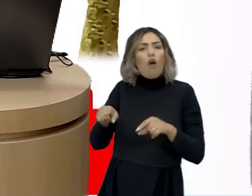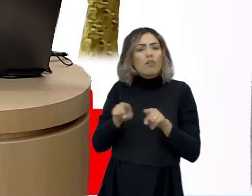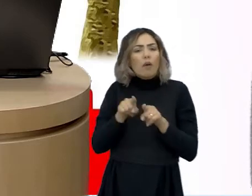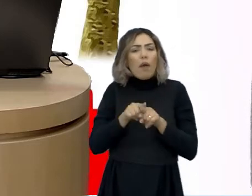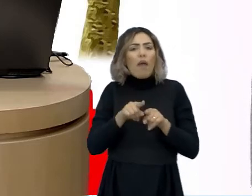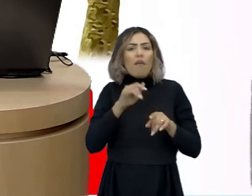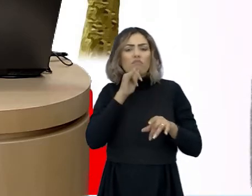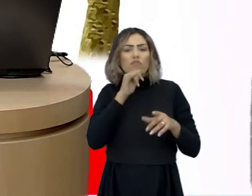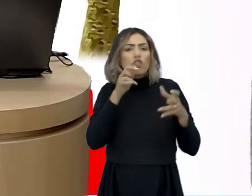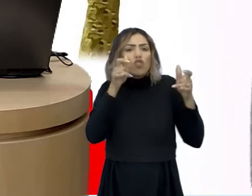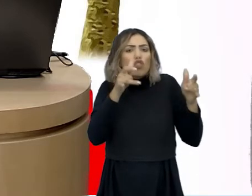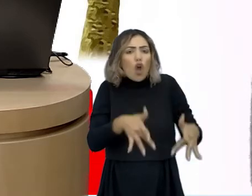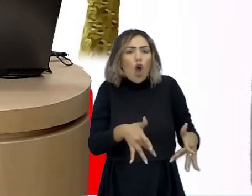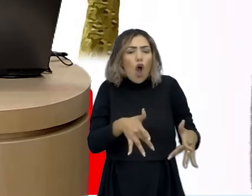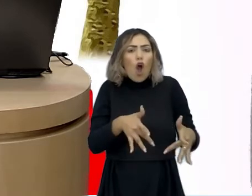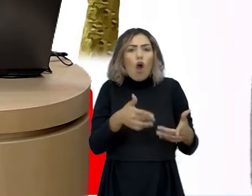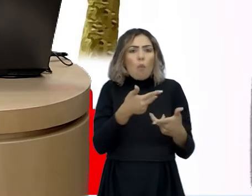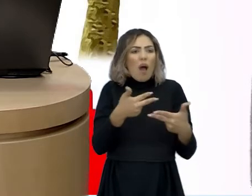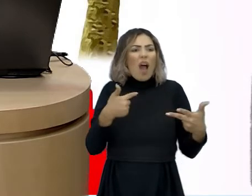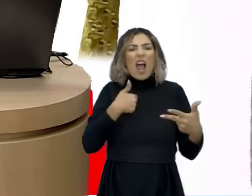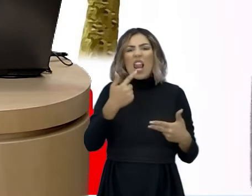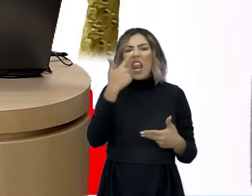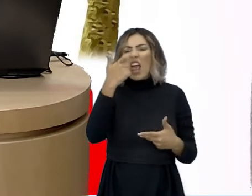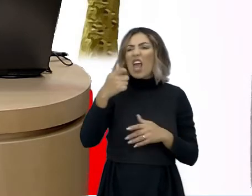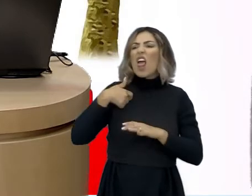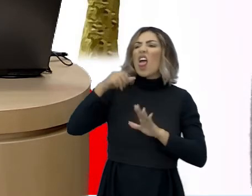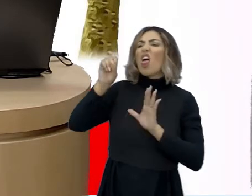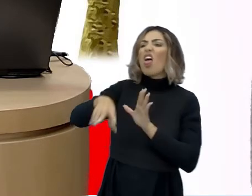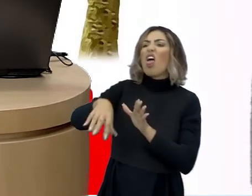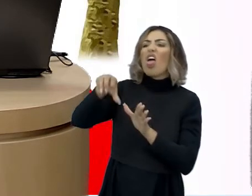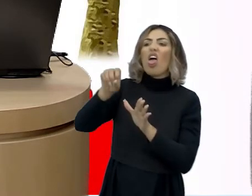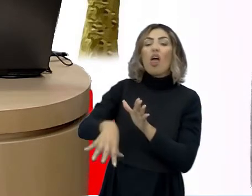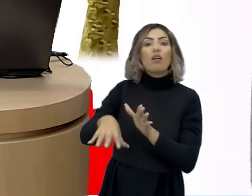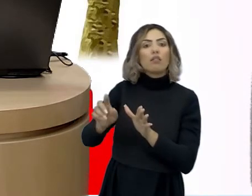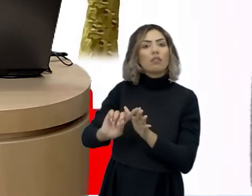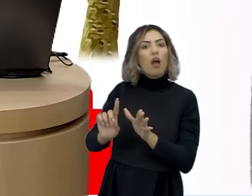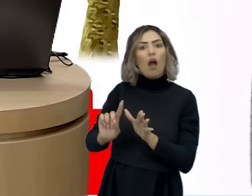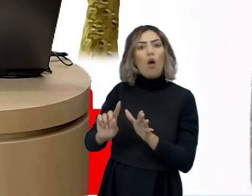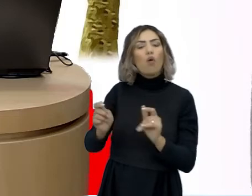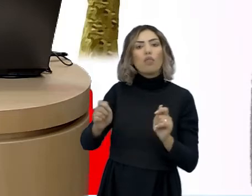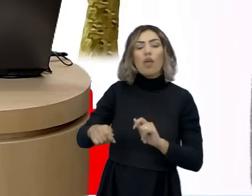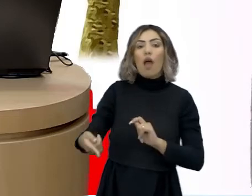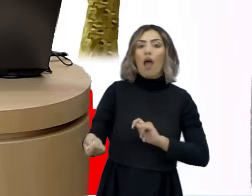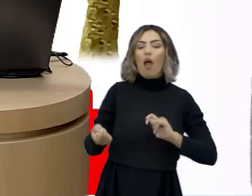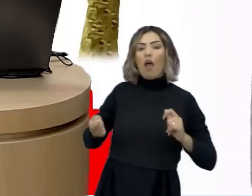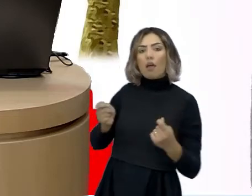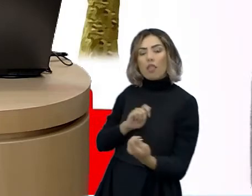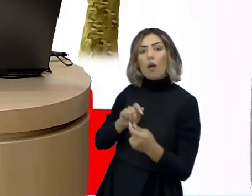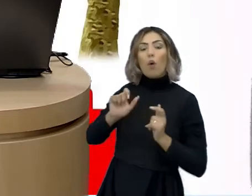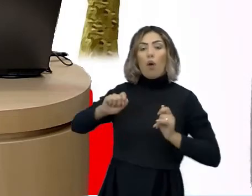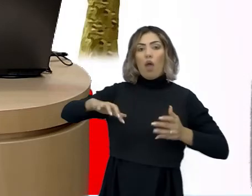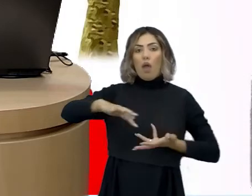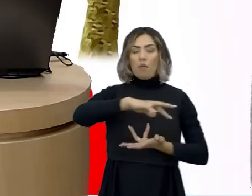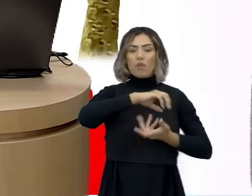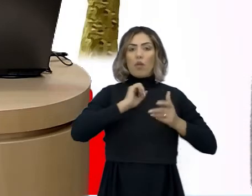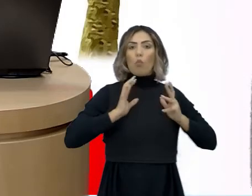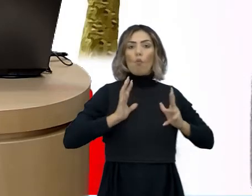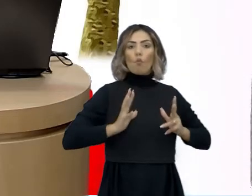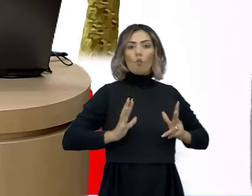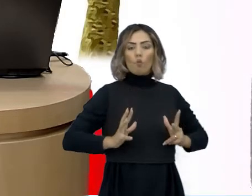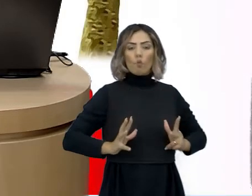queimar cascas de vegetais que a gente joga fora. A gente faria 2 serviços. A de limpeza ambiental. E ainda aproveitava isso,